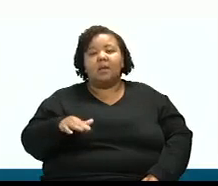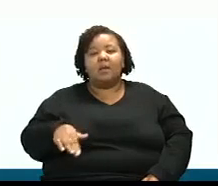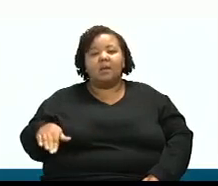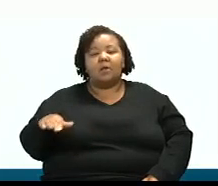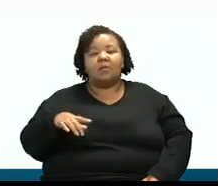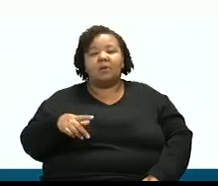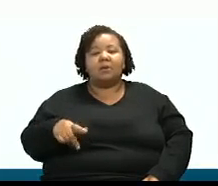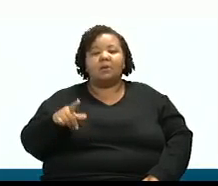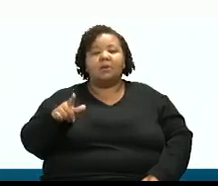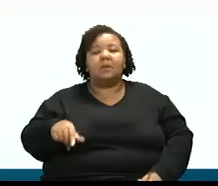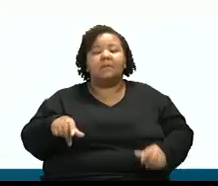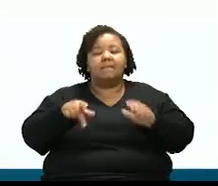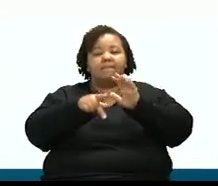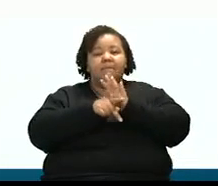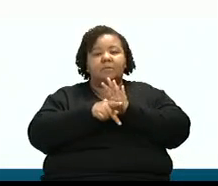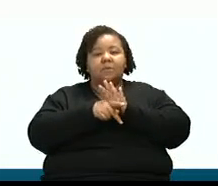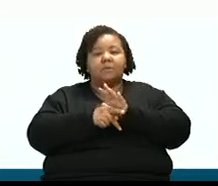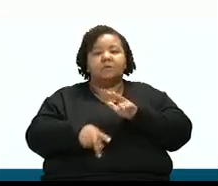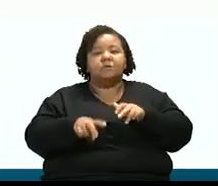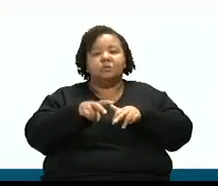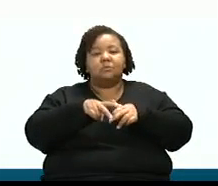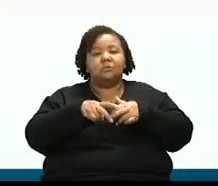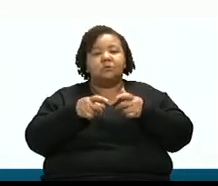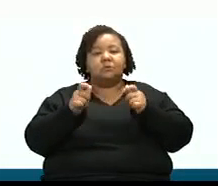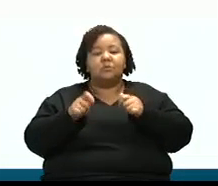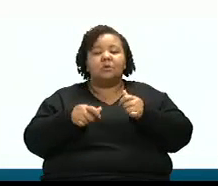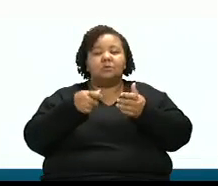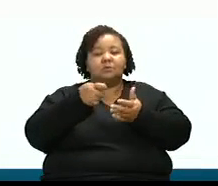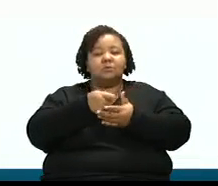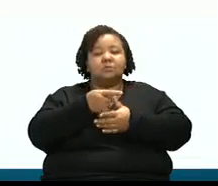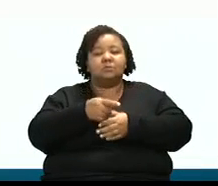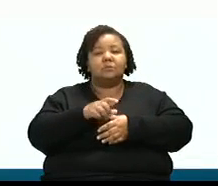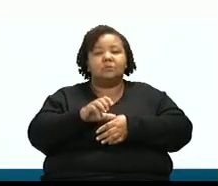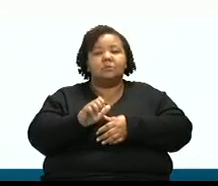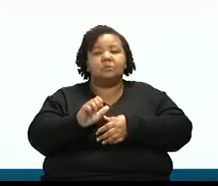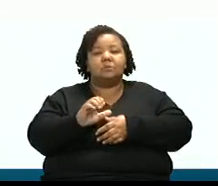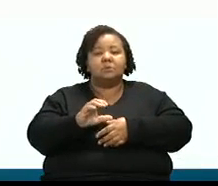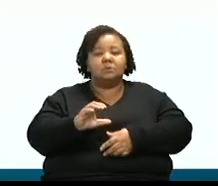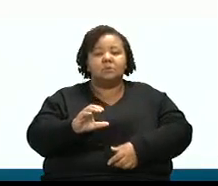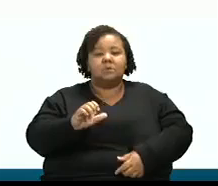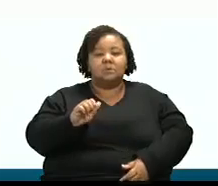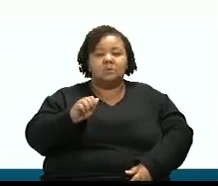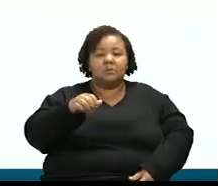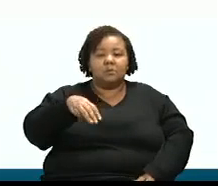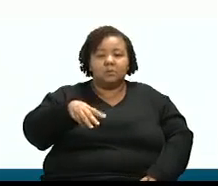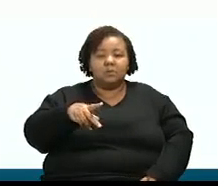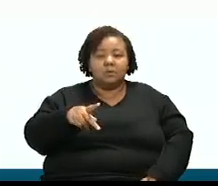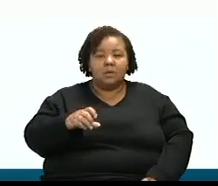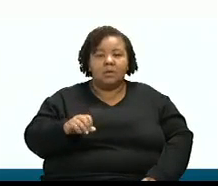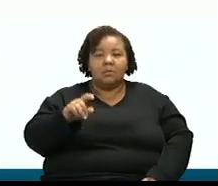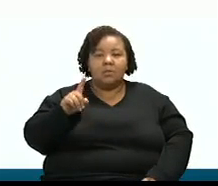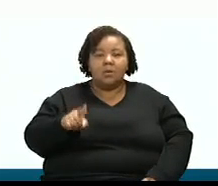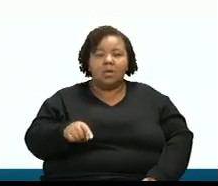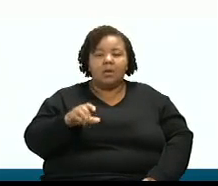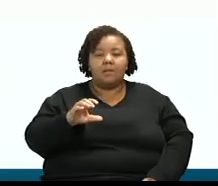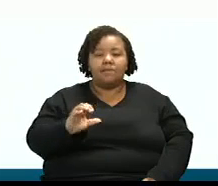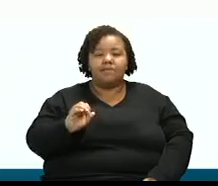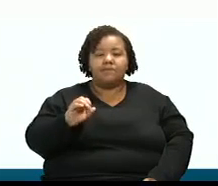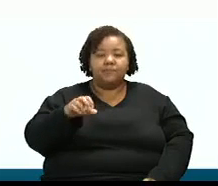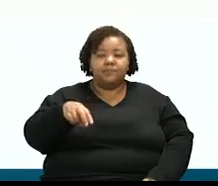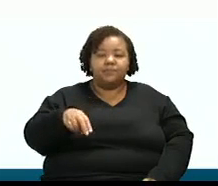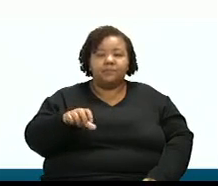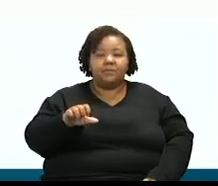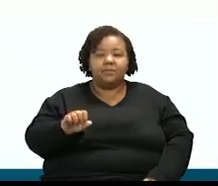essas propriedades, por isso que eu posso garantir que esse campo ele é conservativo. Se ele é